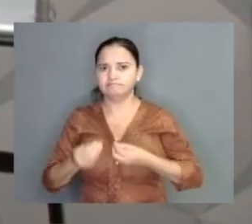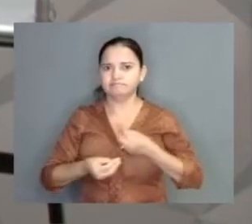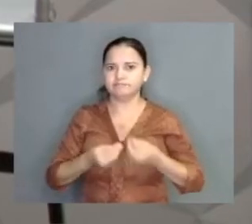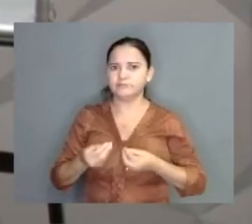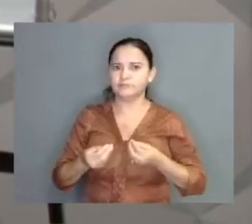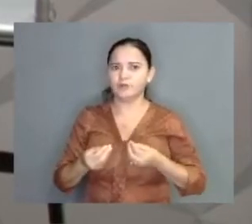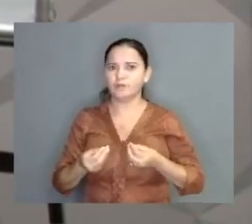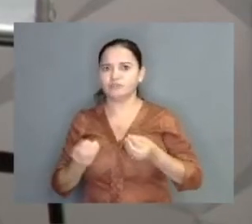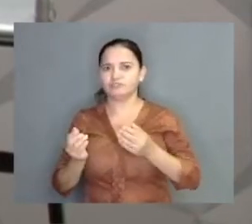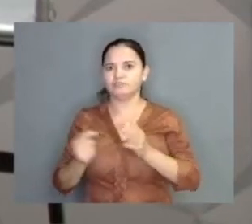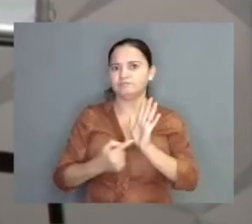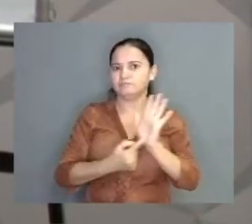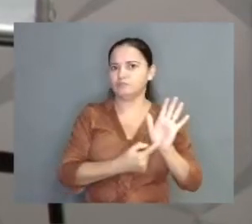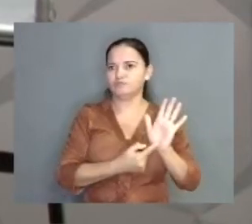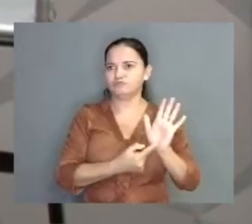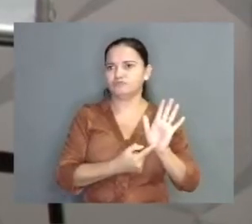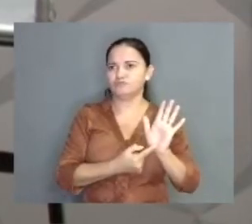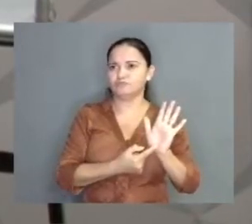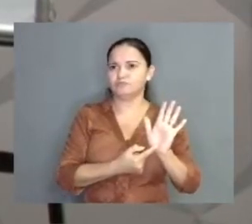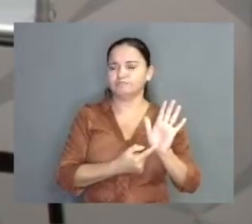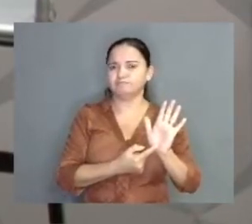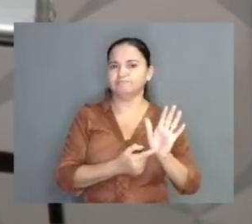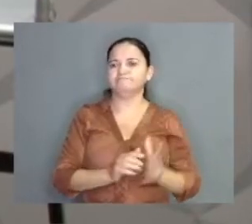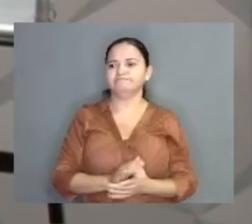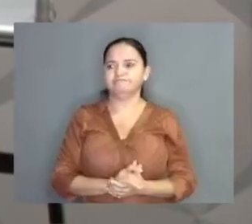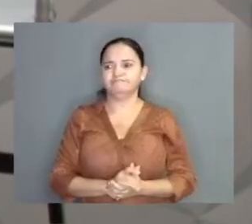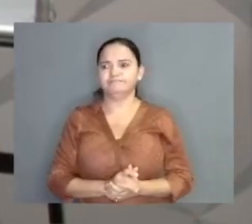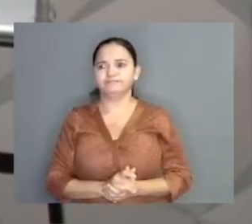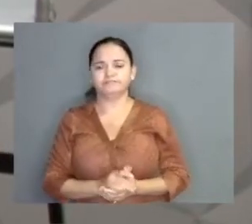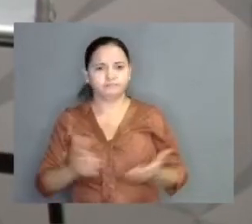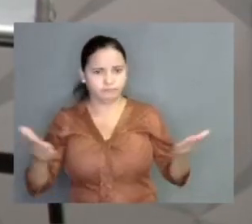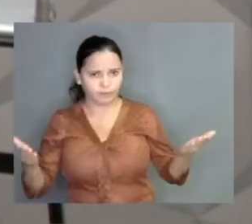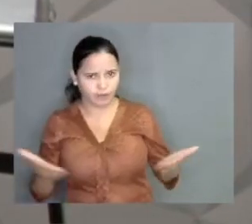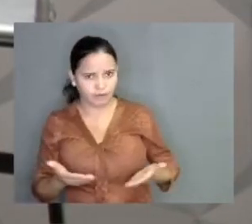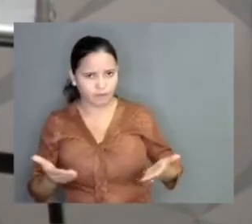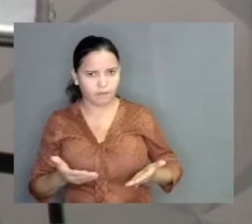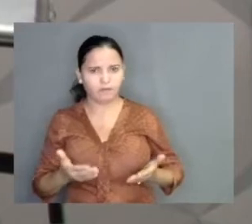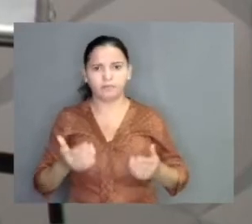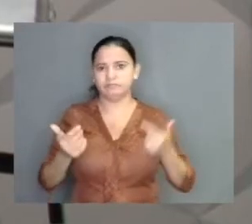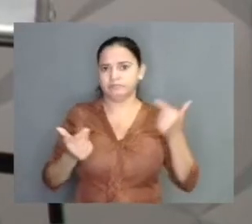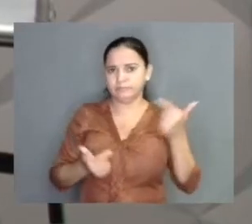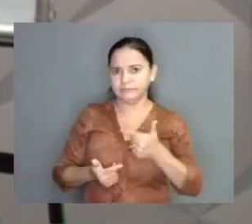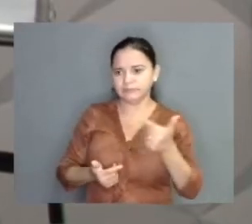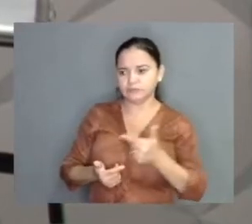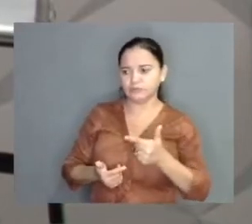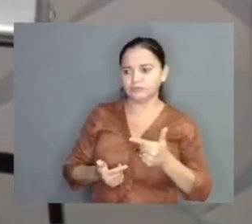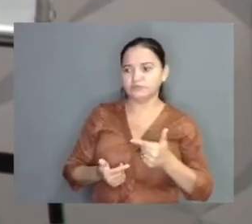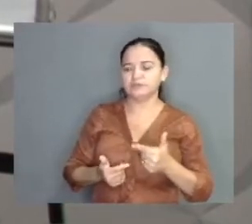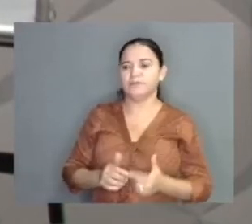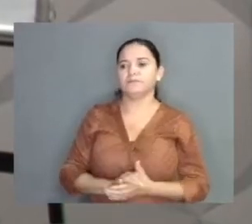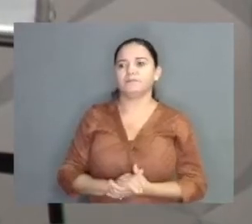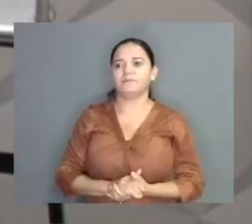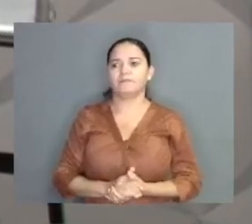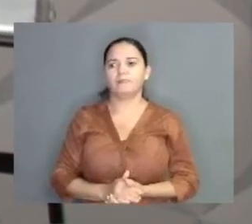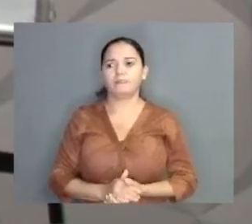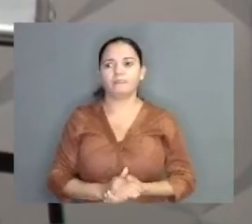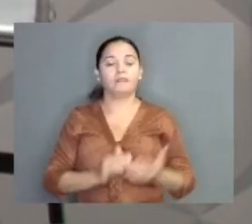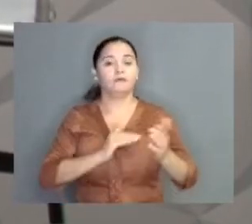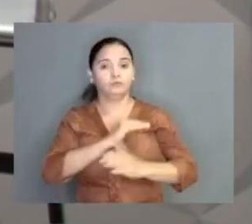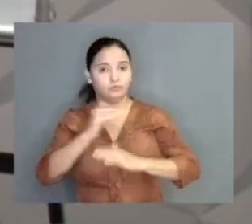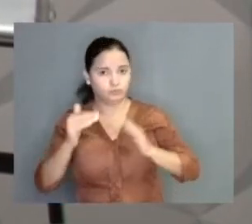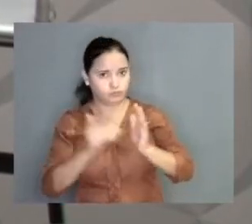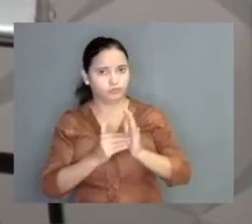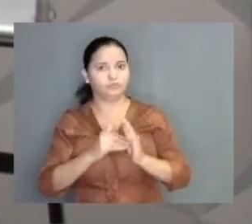retorno da propriedade. Tá certo? Segunda propriedade. Lembrando, tudo que está ali com letra,